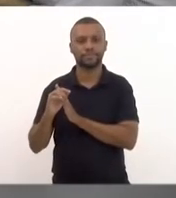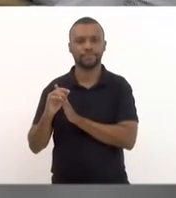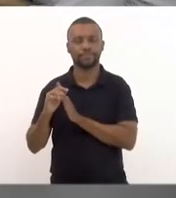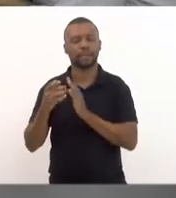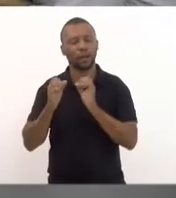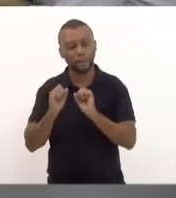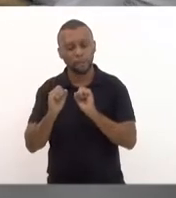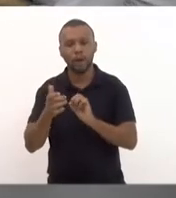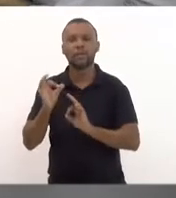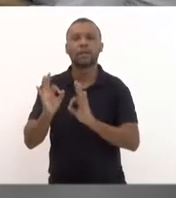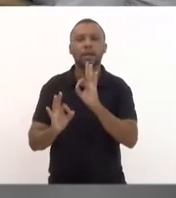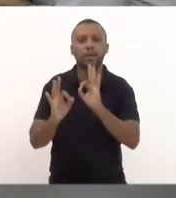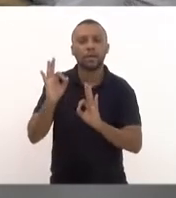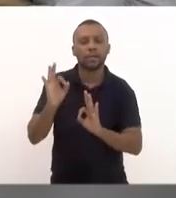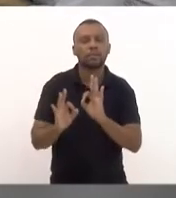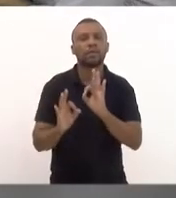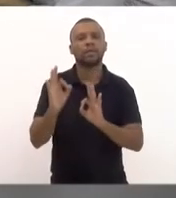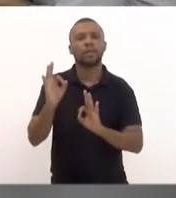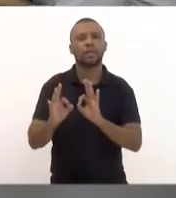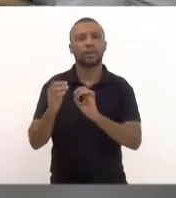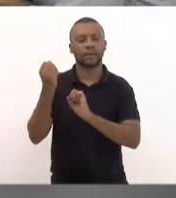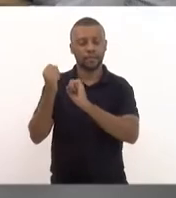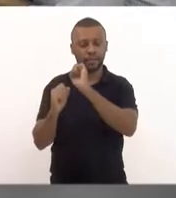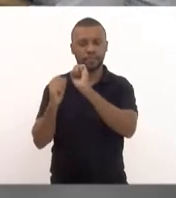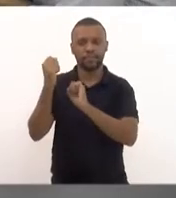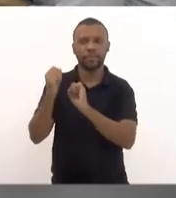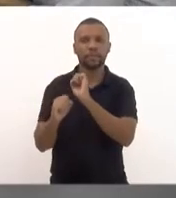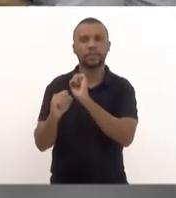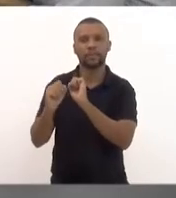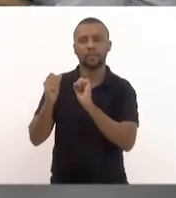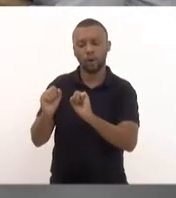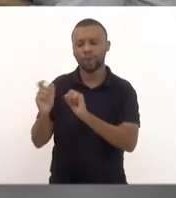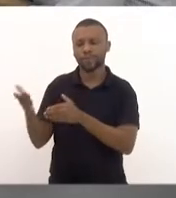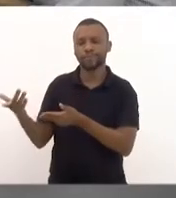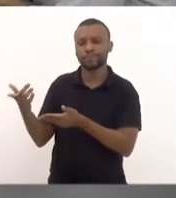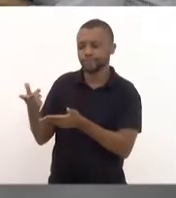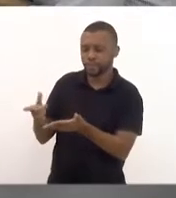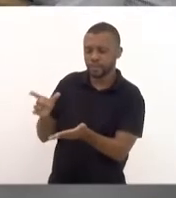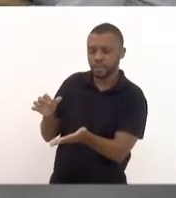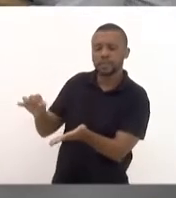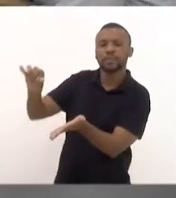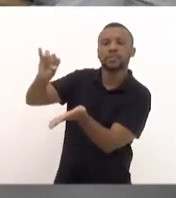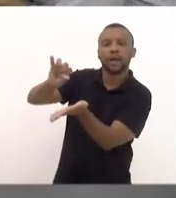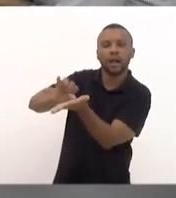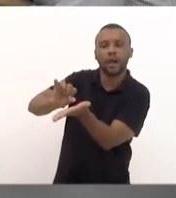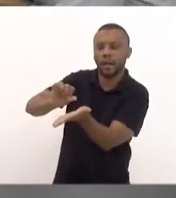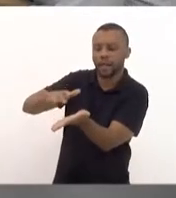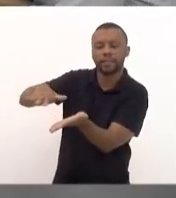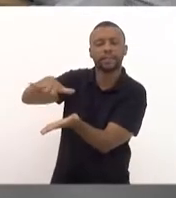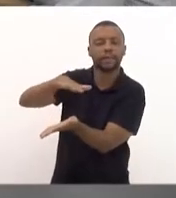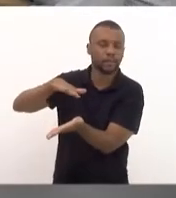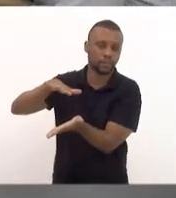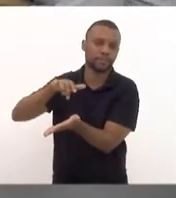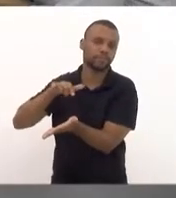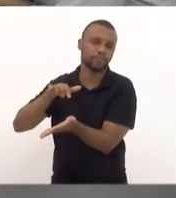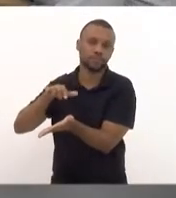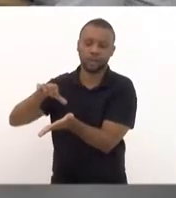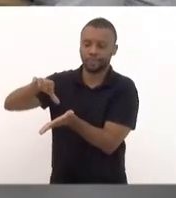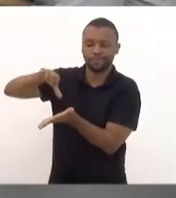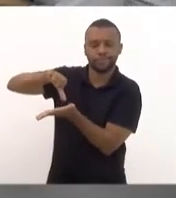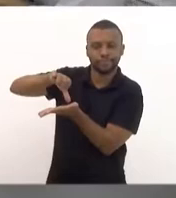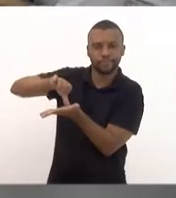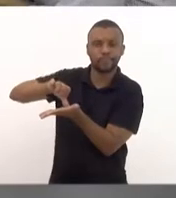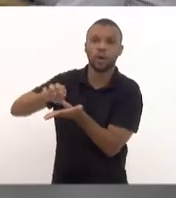possa fazer com que essas empresas se acomodem naquela região, né? A gente está hoje atualizando nosso plano diretor, né? E é